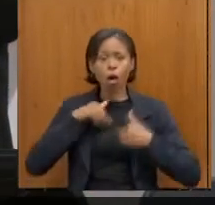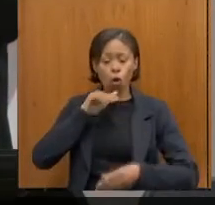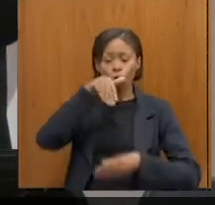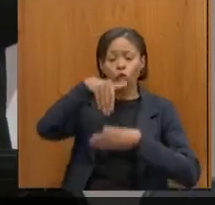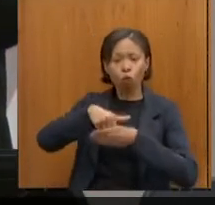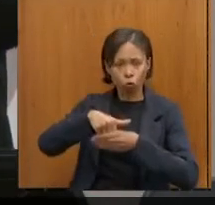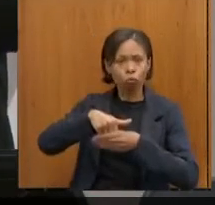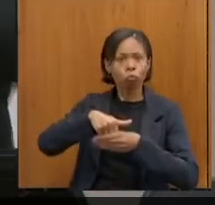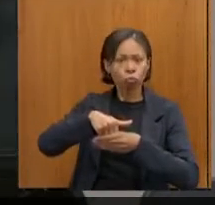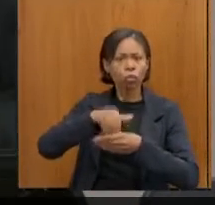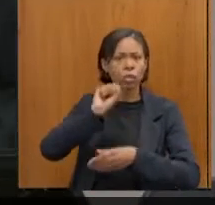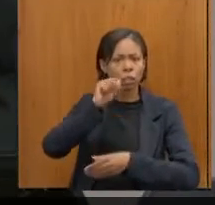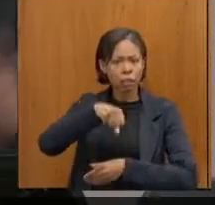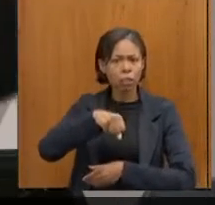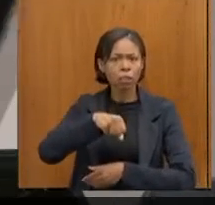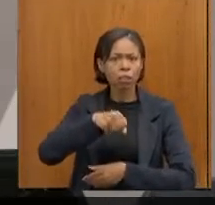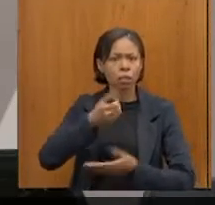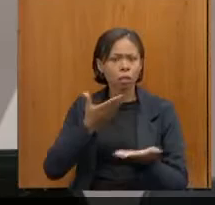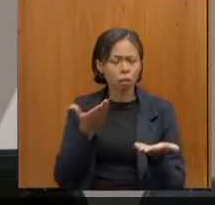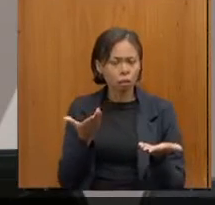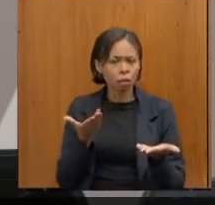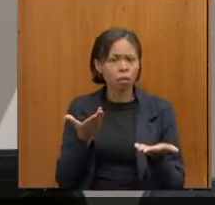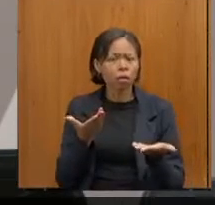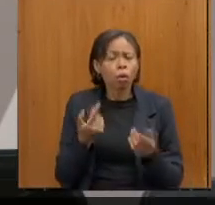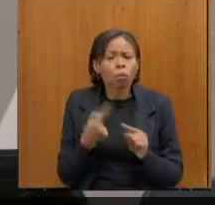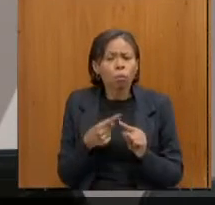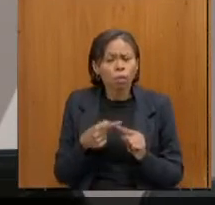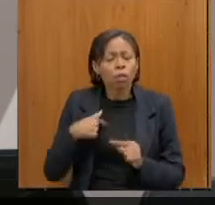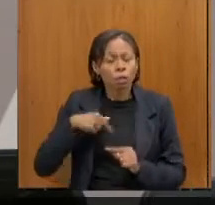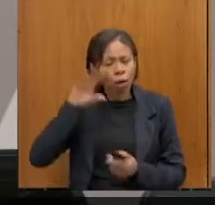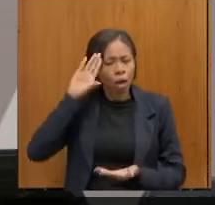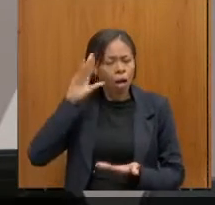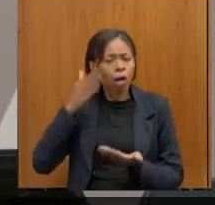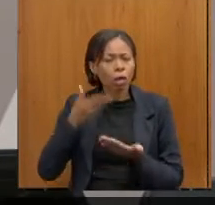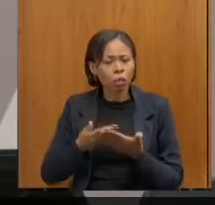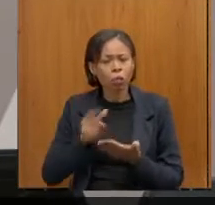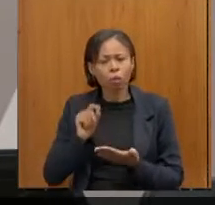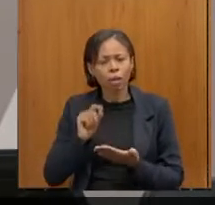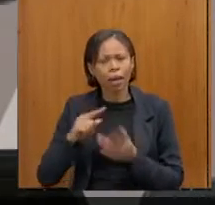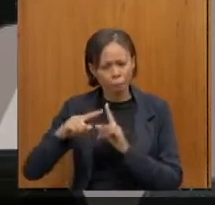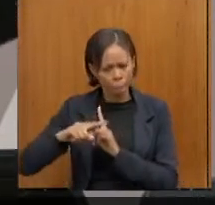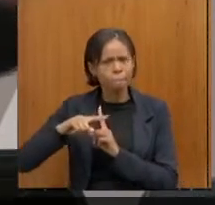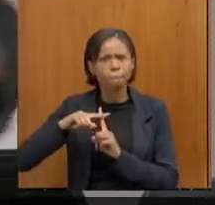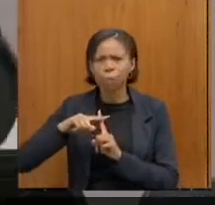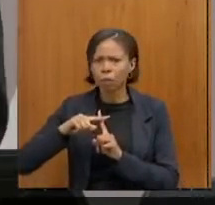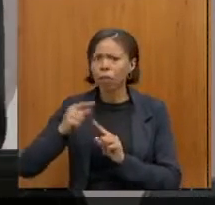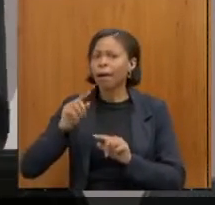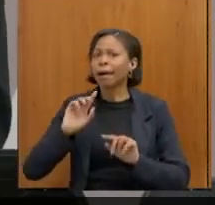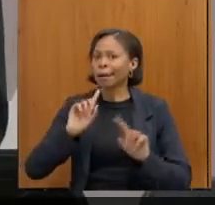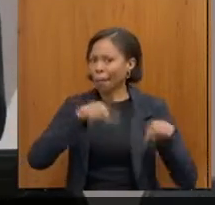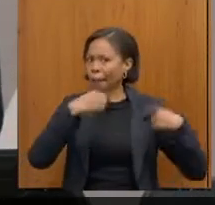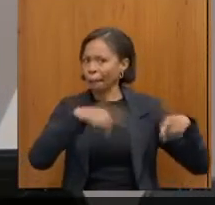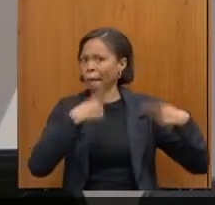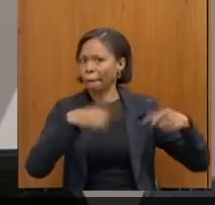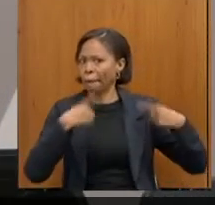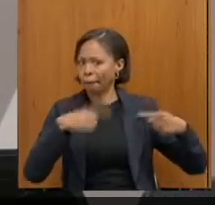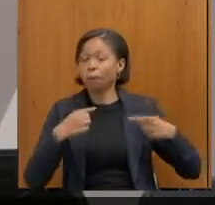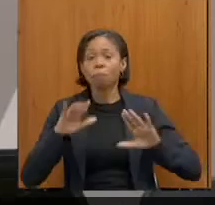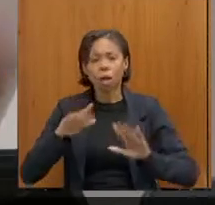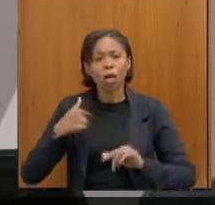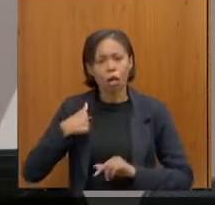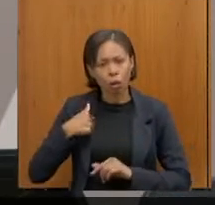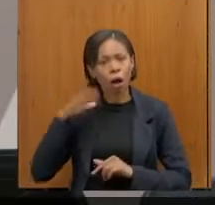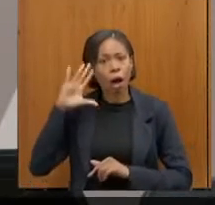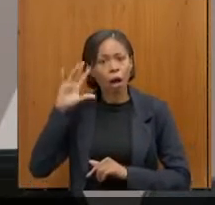meu voto a favor do vento porque eu creio que a positivo no caso foi muito criticado eu vejo como